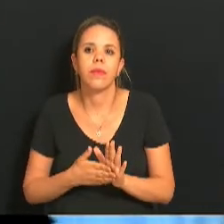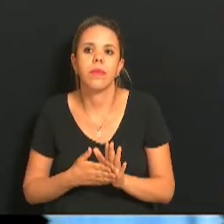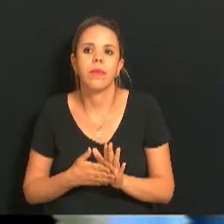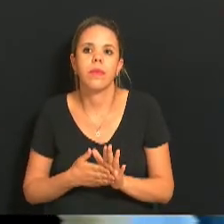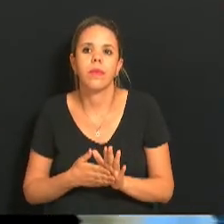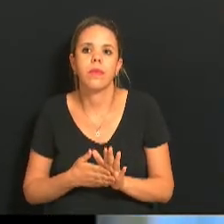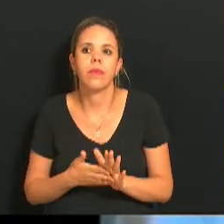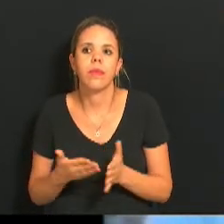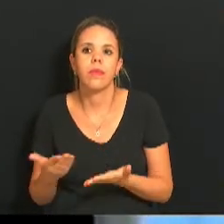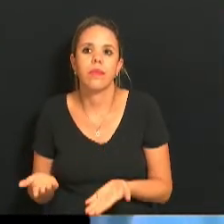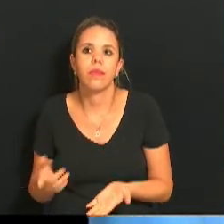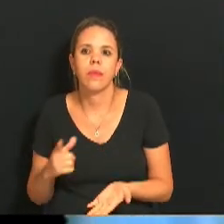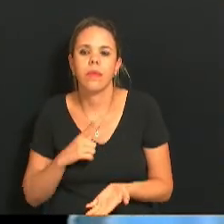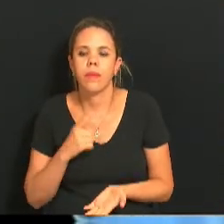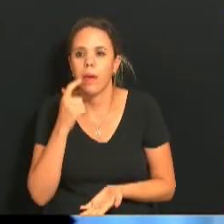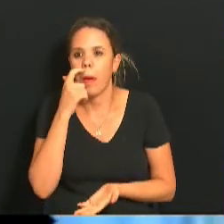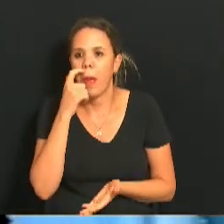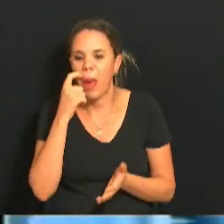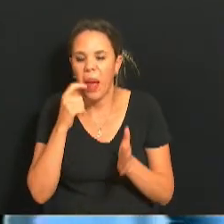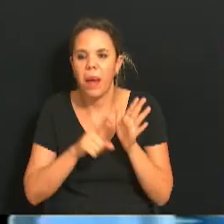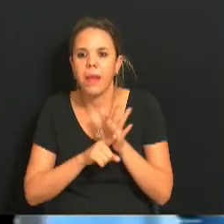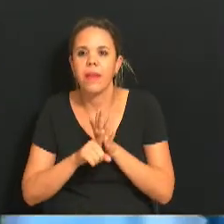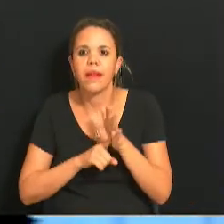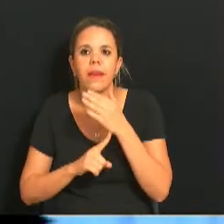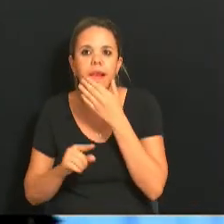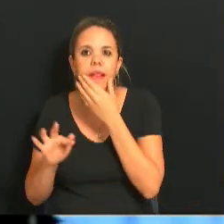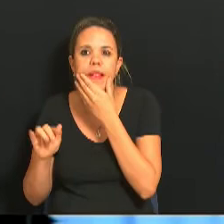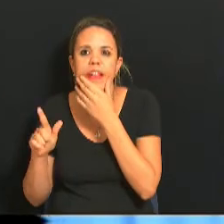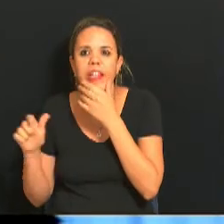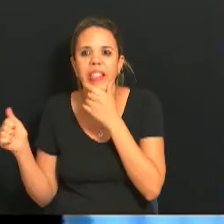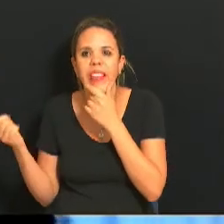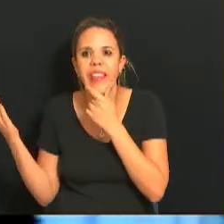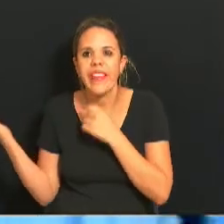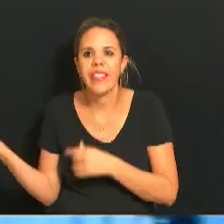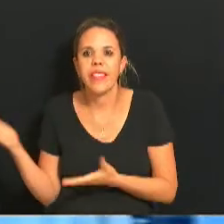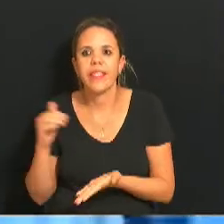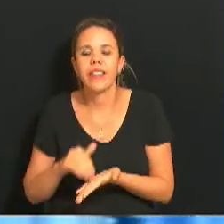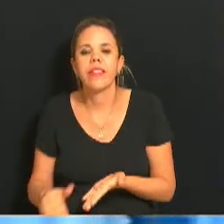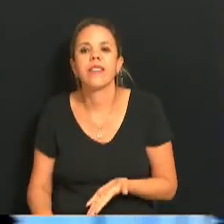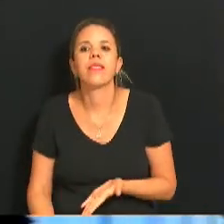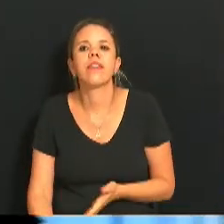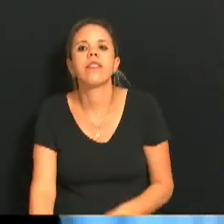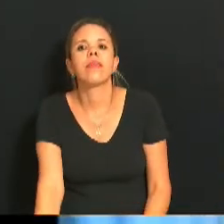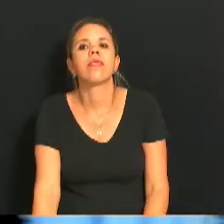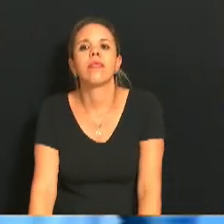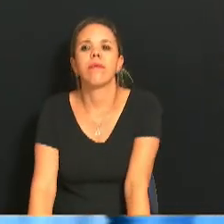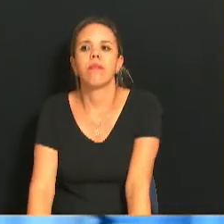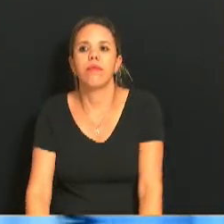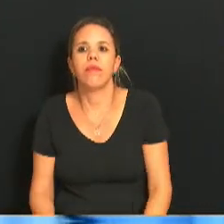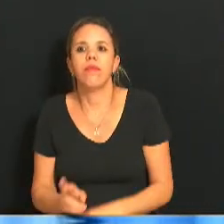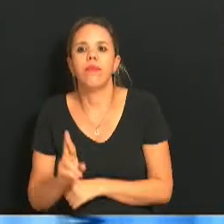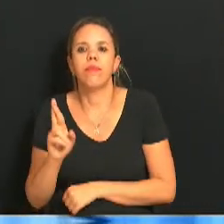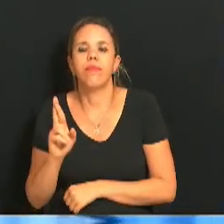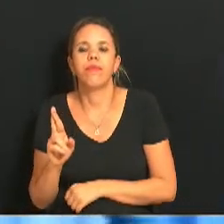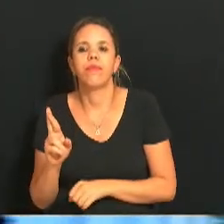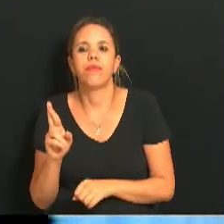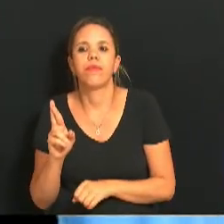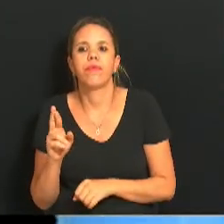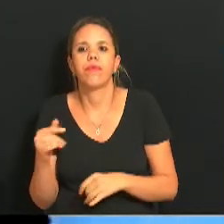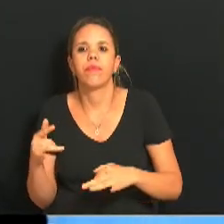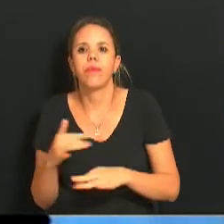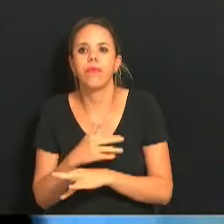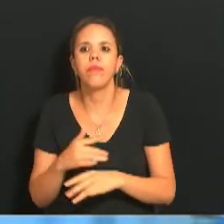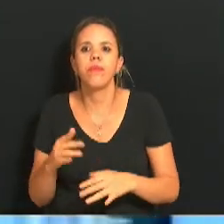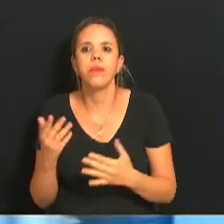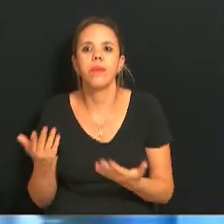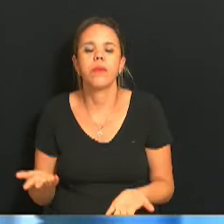nesse caso teve o estudo até porque a Fabíola a após lote dela é em demografia Urbana